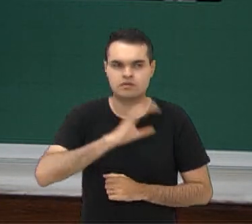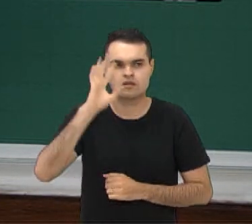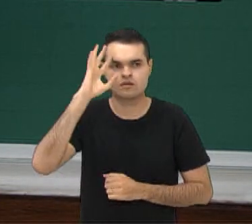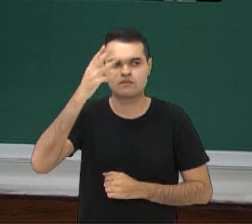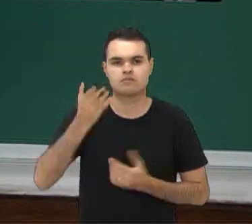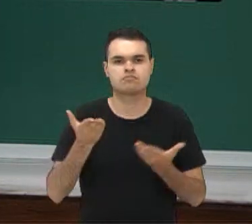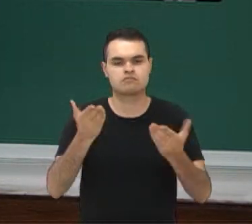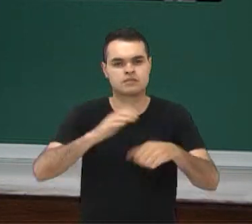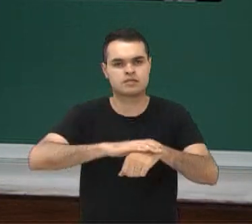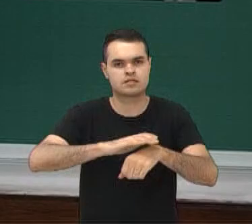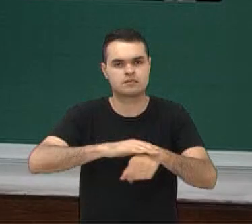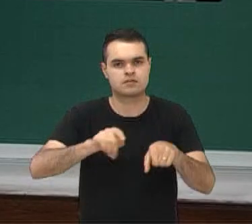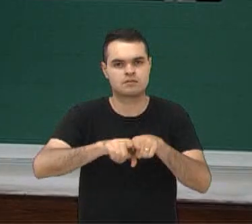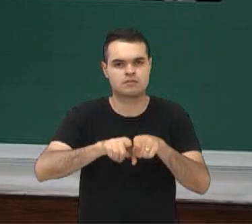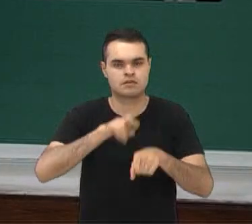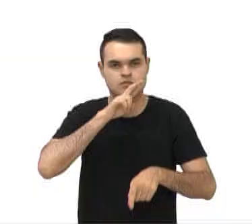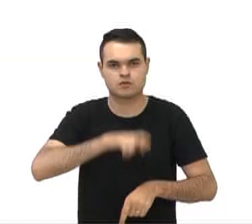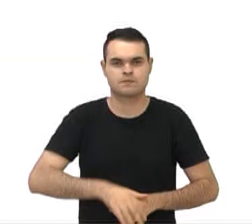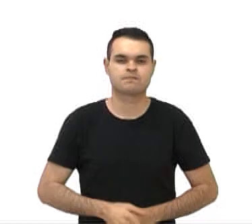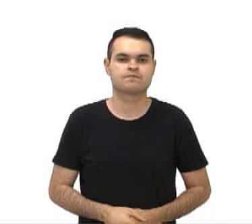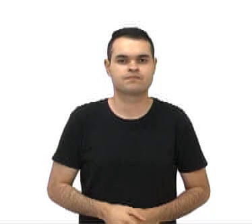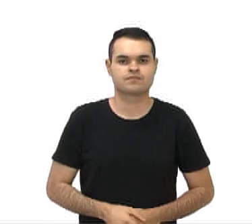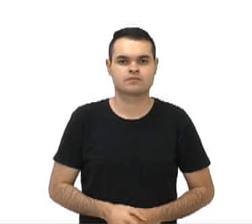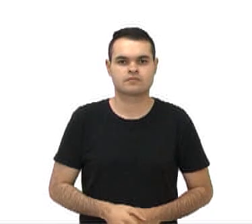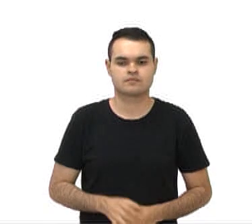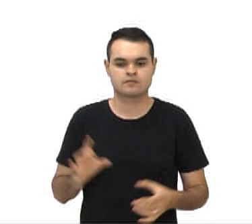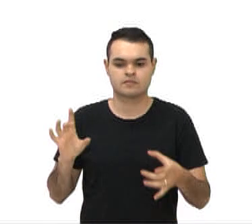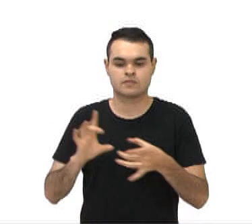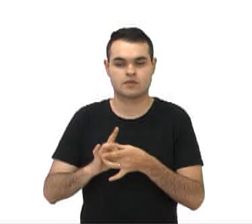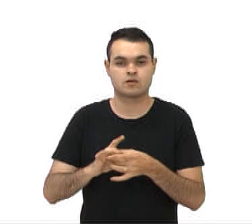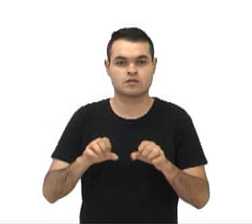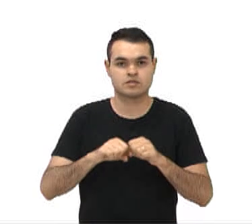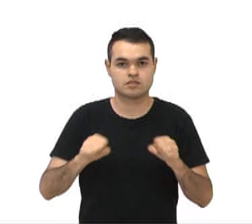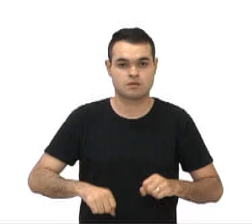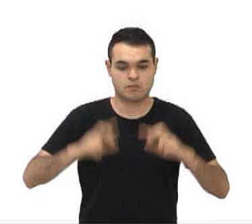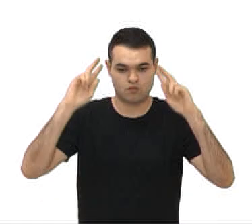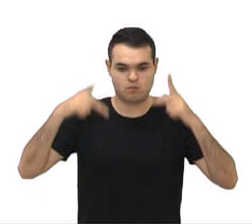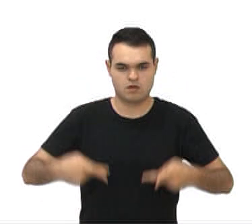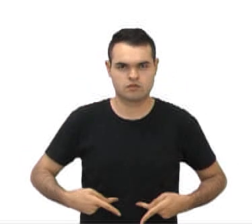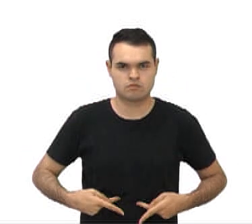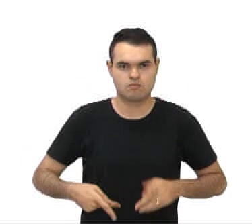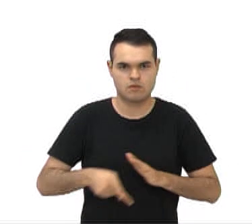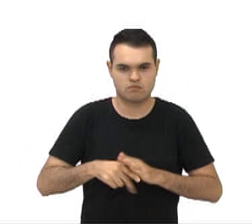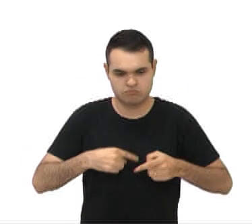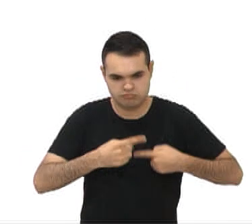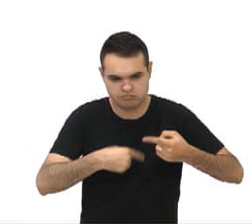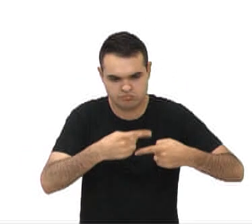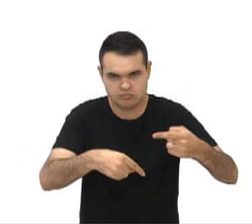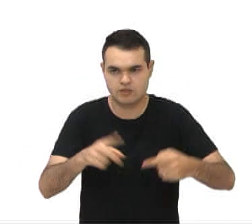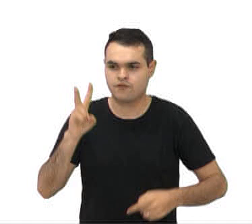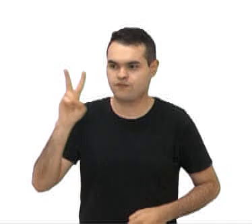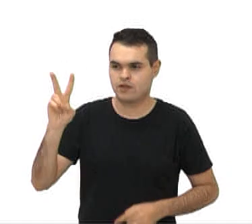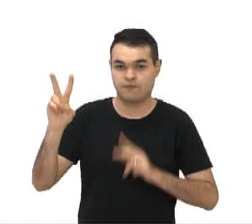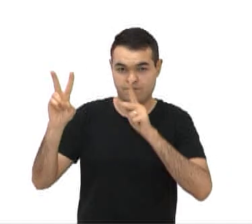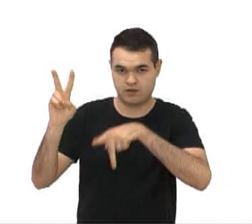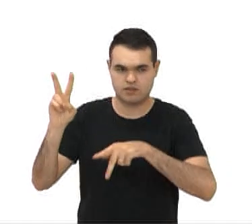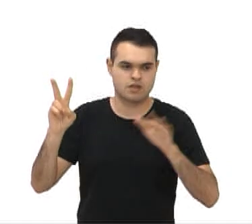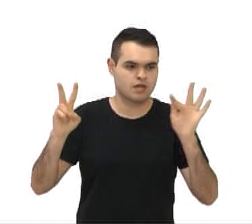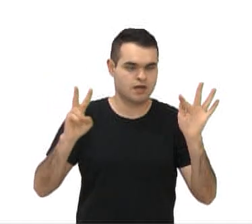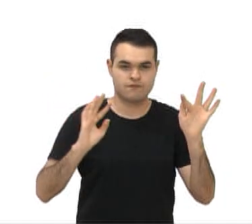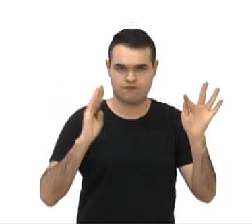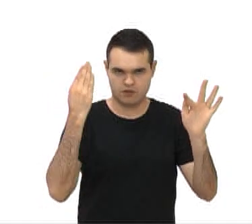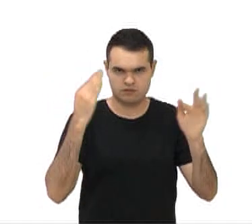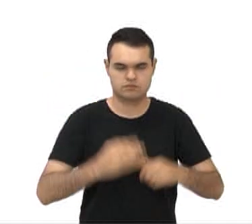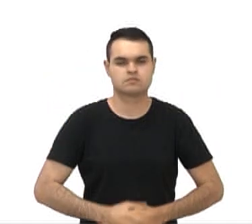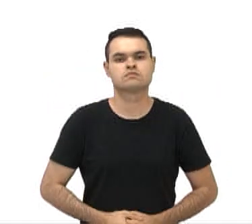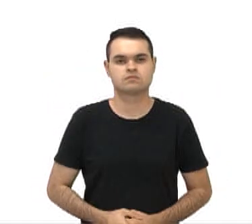vocês vão ter um pouco mais de tempo para poder responder. Vamos lá? Em relação ao sistema reprodutor humano, escreva V ou F conforme seja